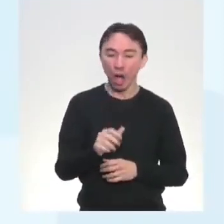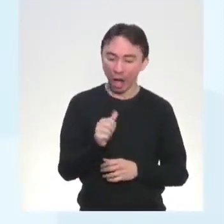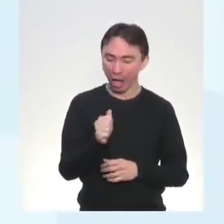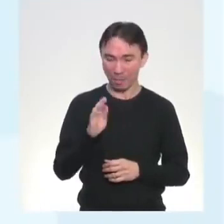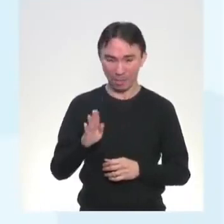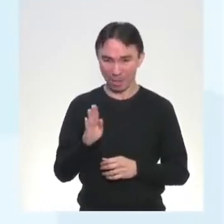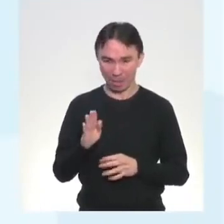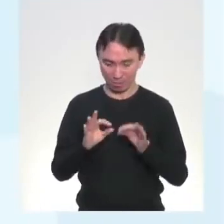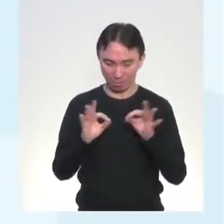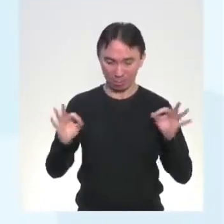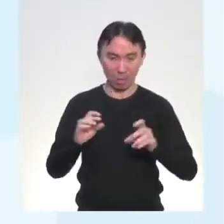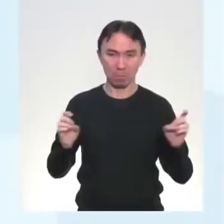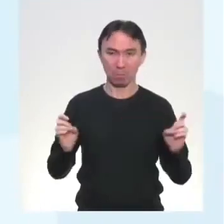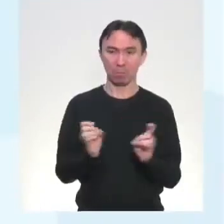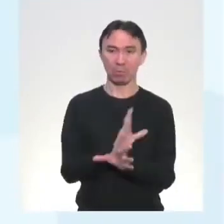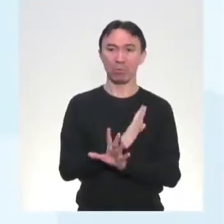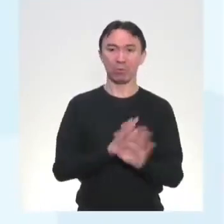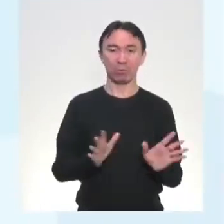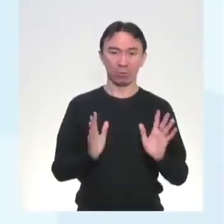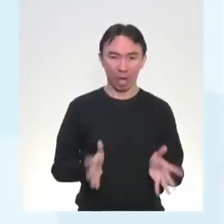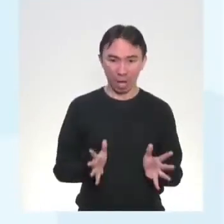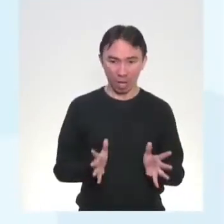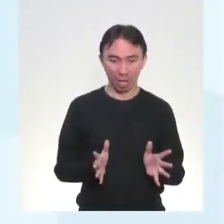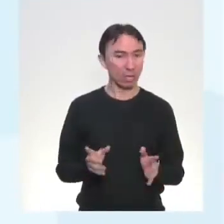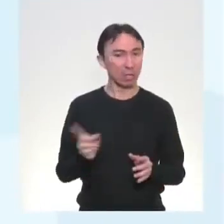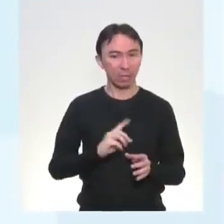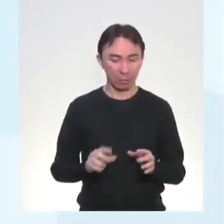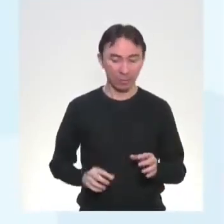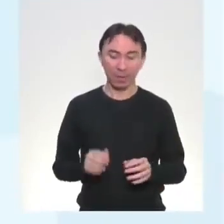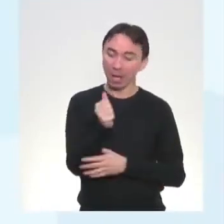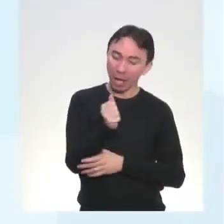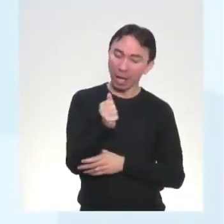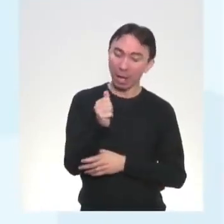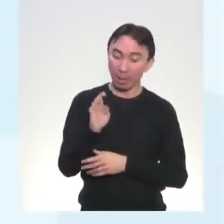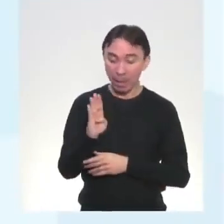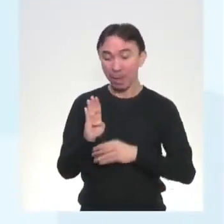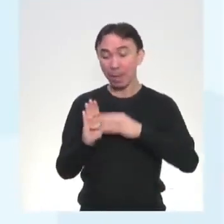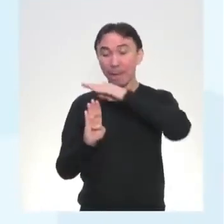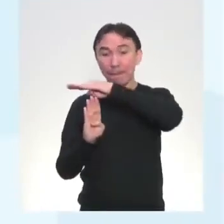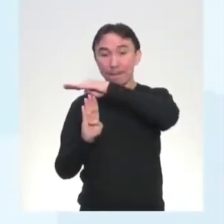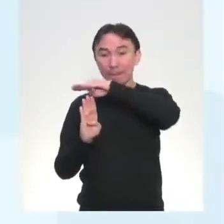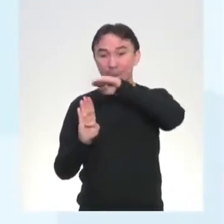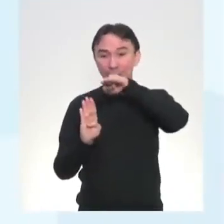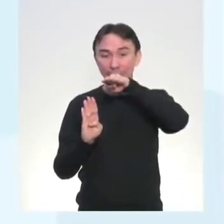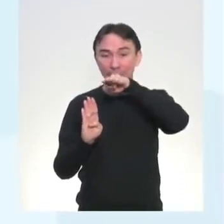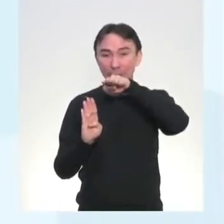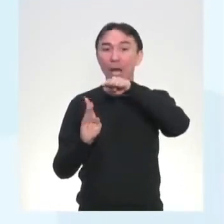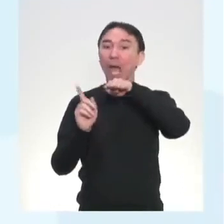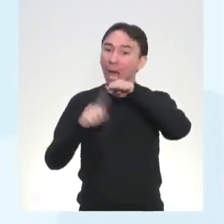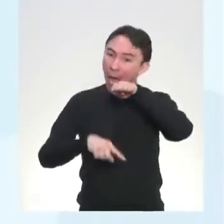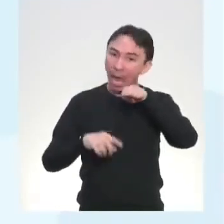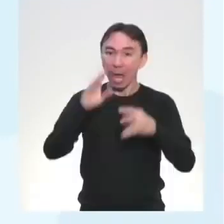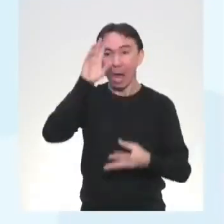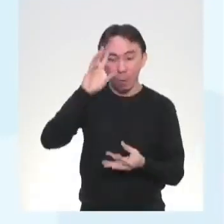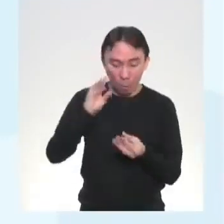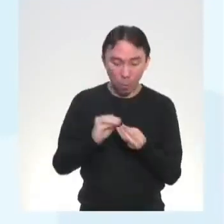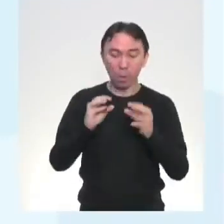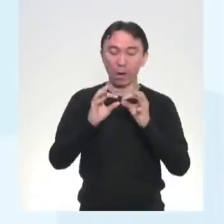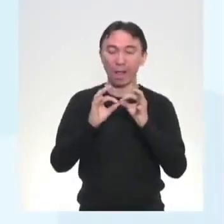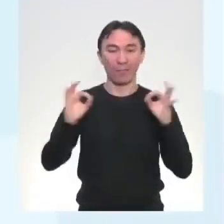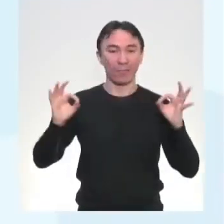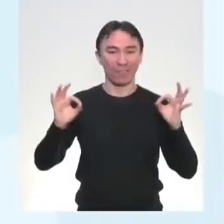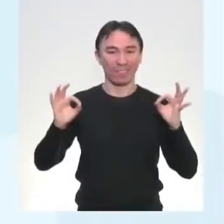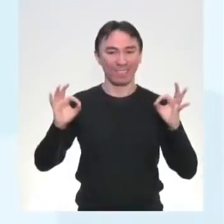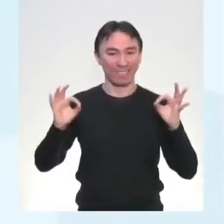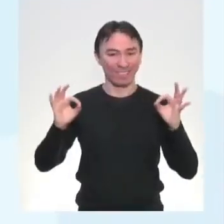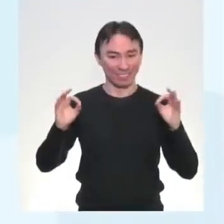pontos, né? Não. Eu tenho que colocar um tracinho em cima para indicar que eu estou falando de um segmento de reta, né? Então, esse segmento de